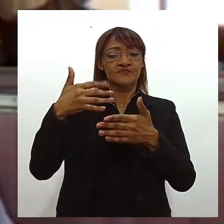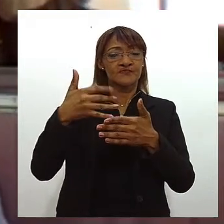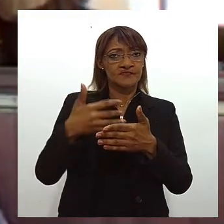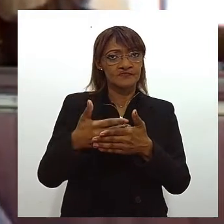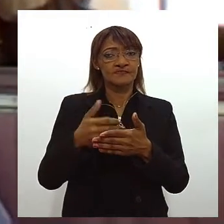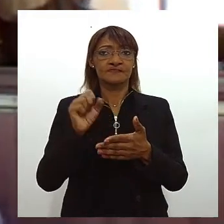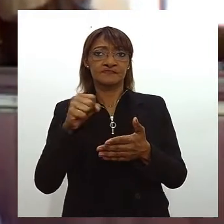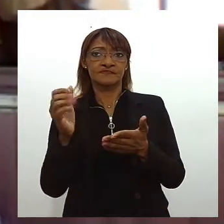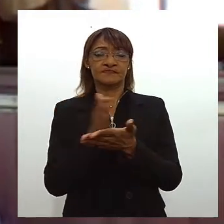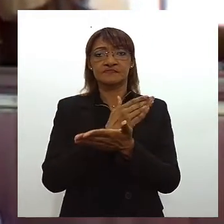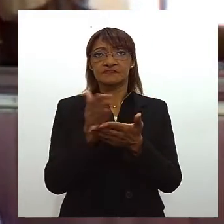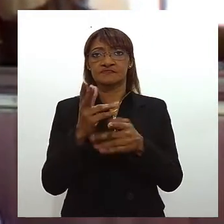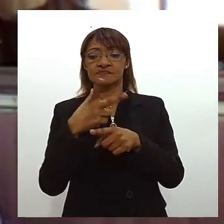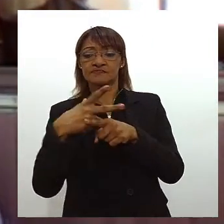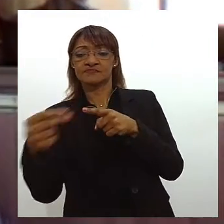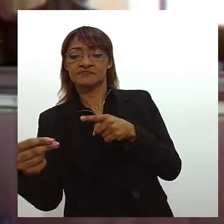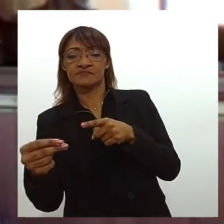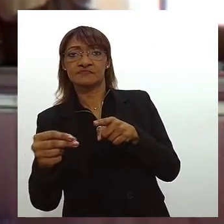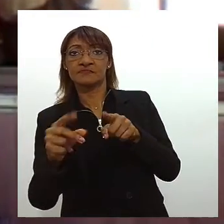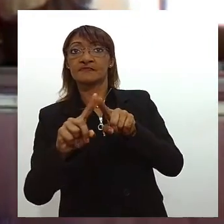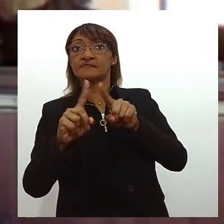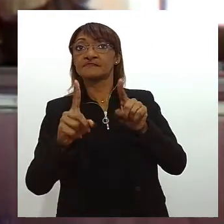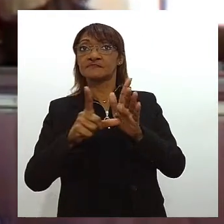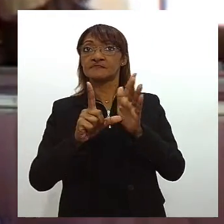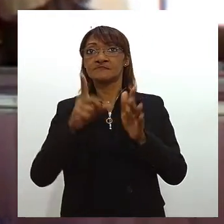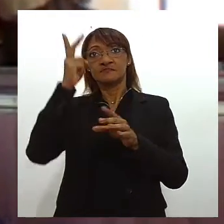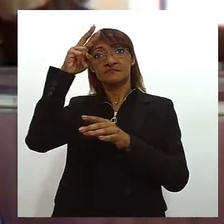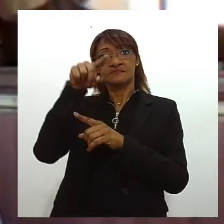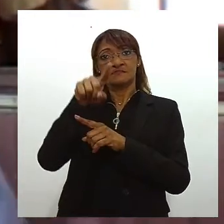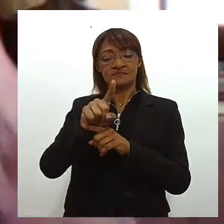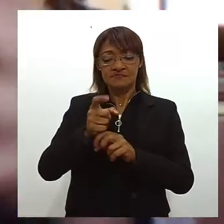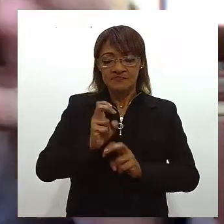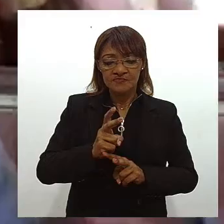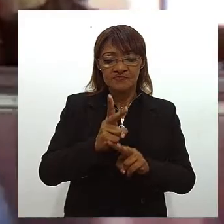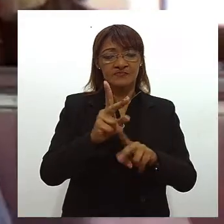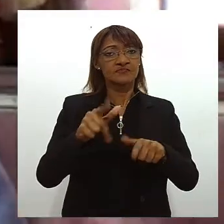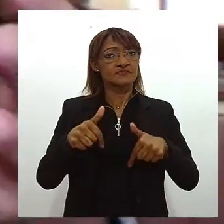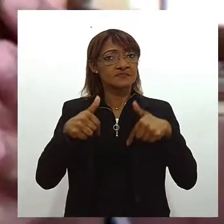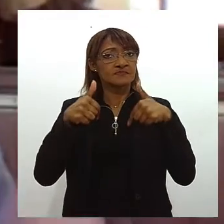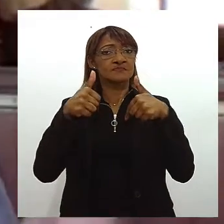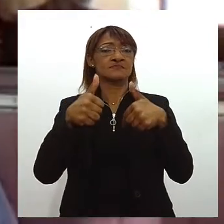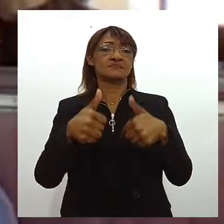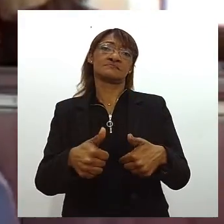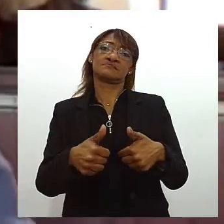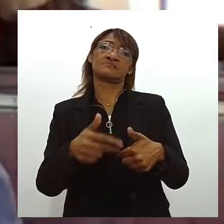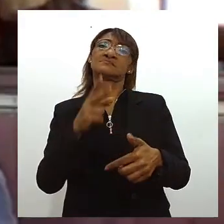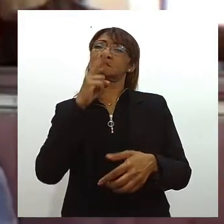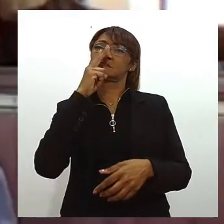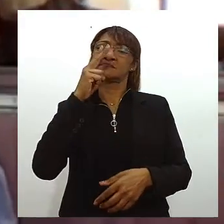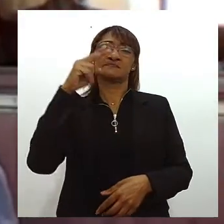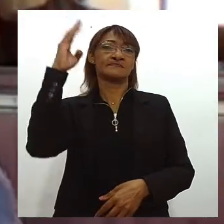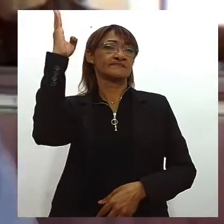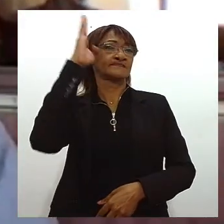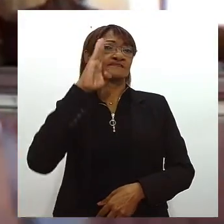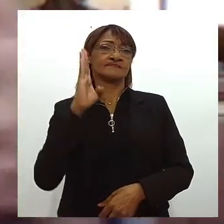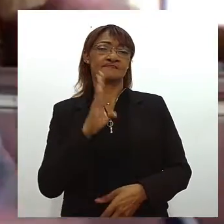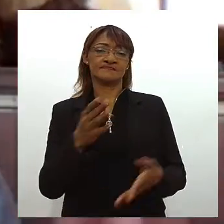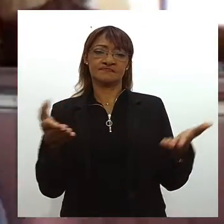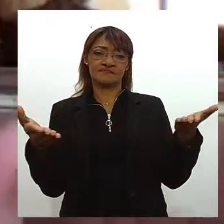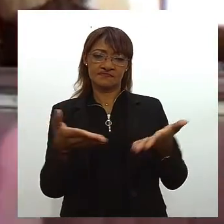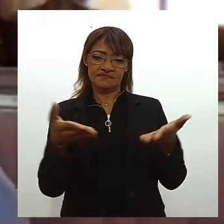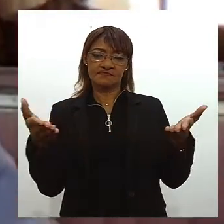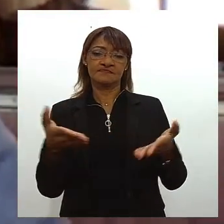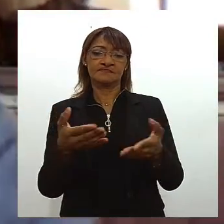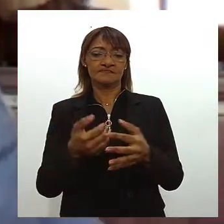algumas conquistas, mas é importante lembrar que os desafios ainda são gigantescos, sobretudo no Brasil atual, em que